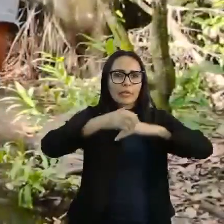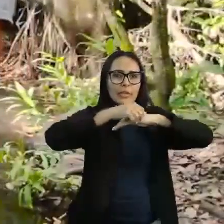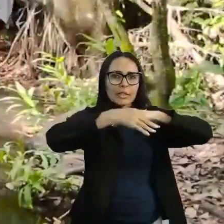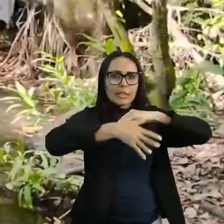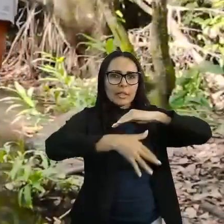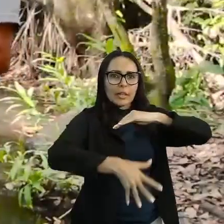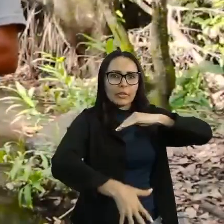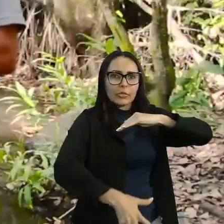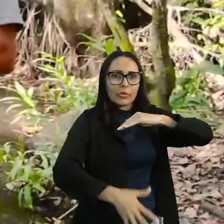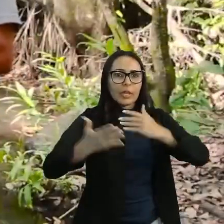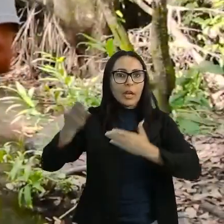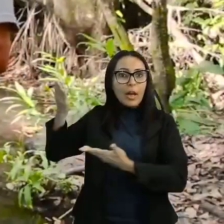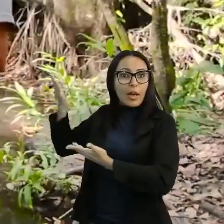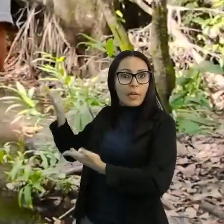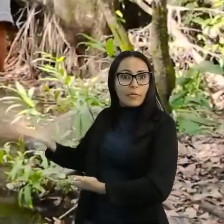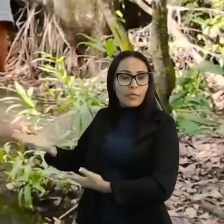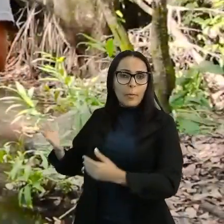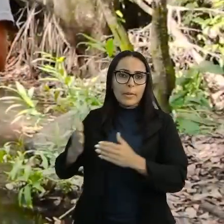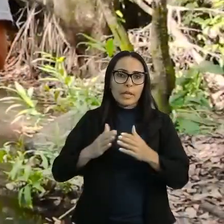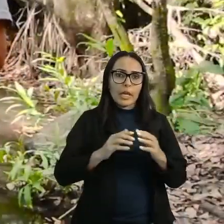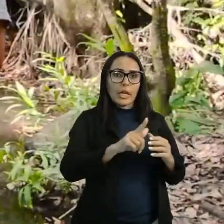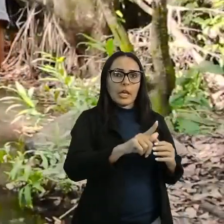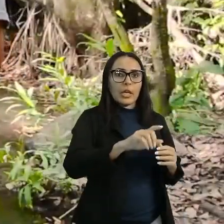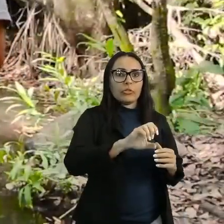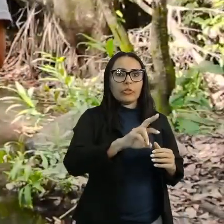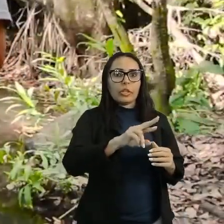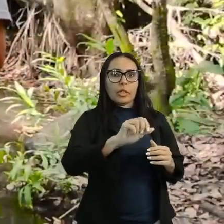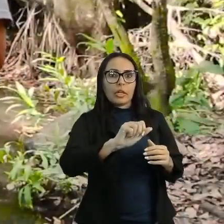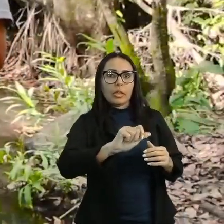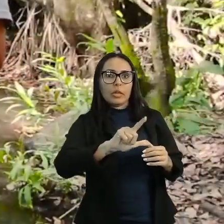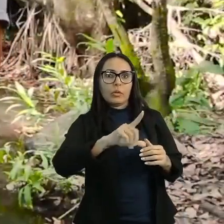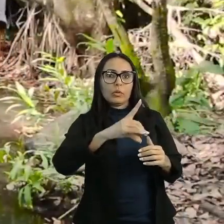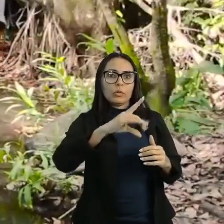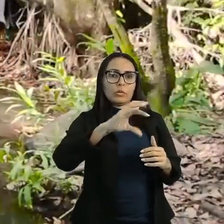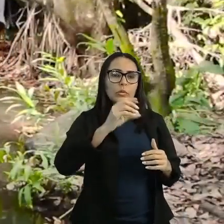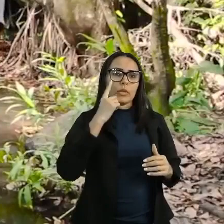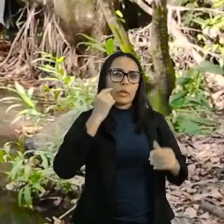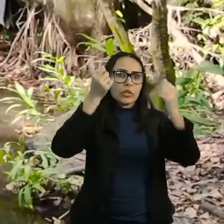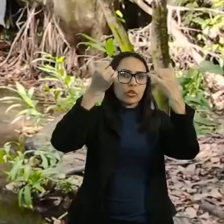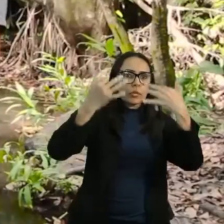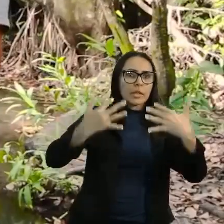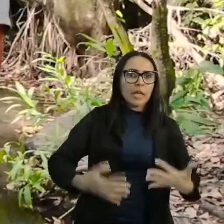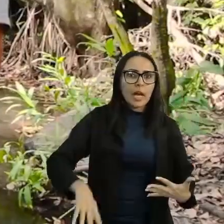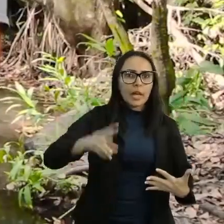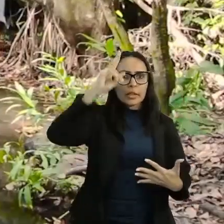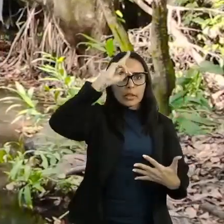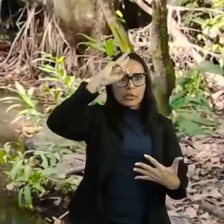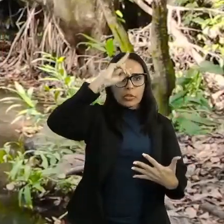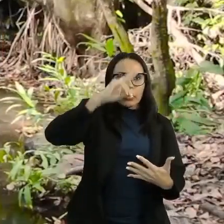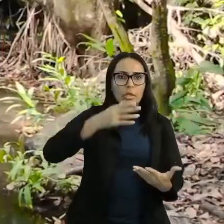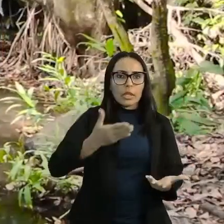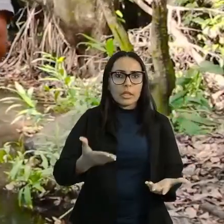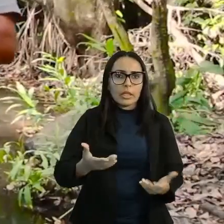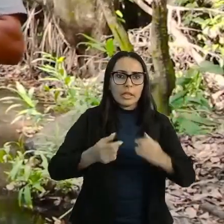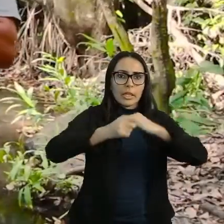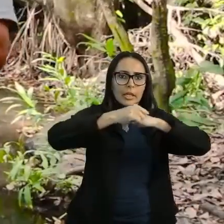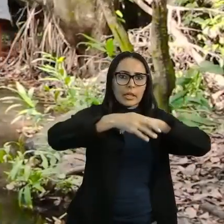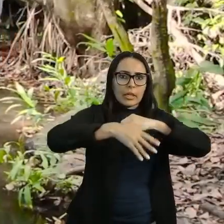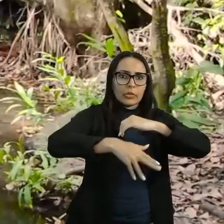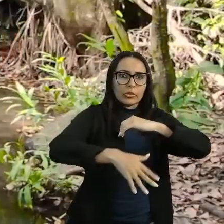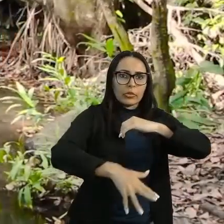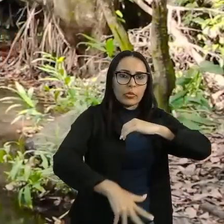com Deus, através dos nomes dele, de oferecer e santificar, usando essa palavra assim, o alimento, né, para você poder honrar aquele alimento e ele